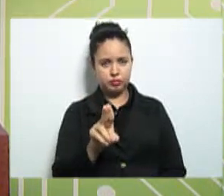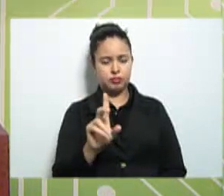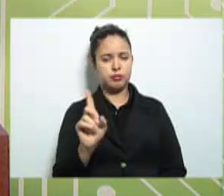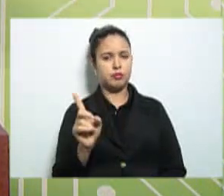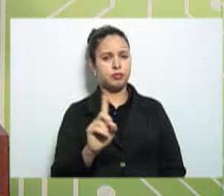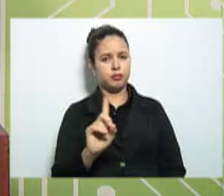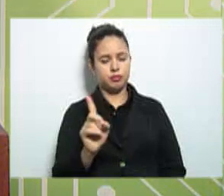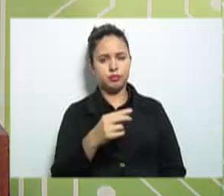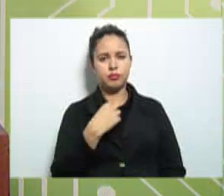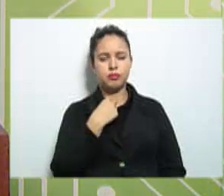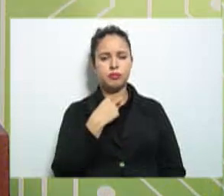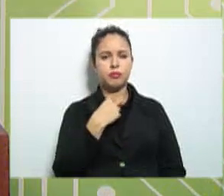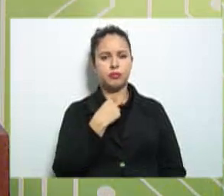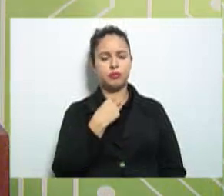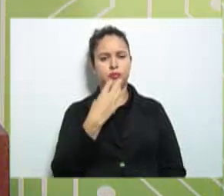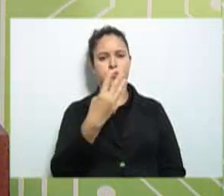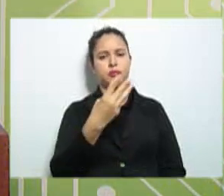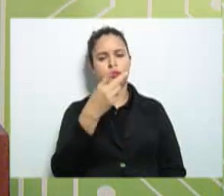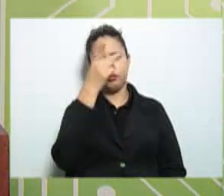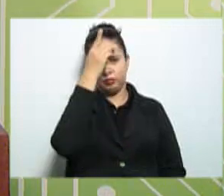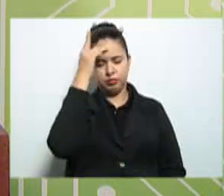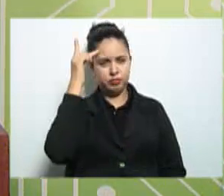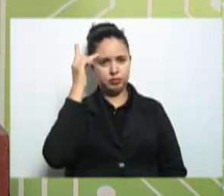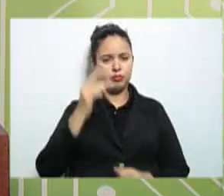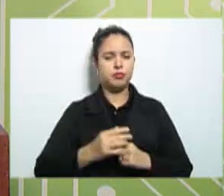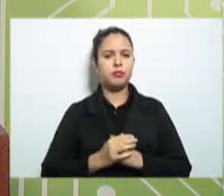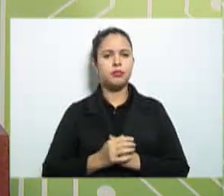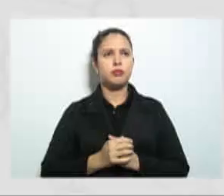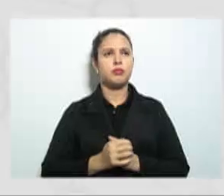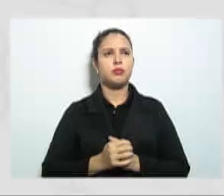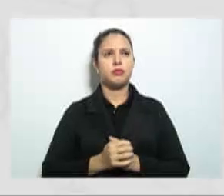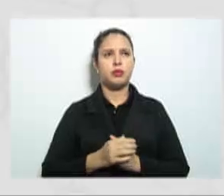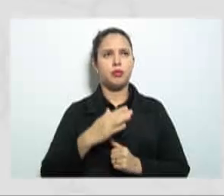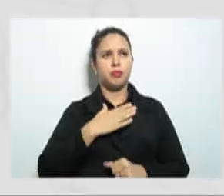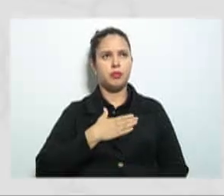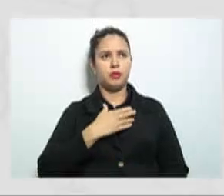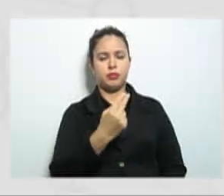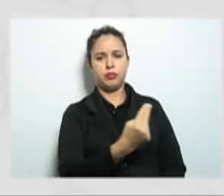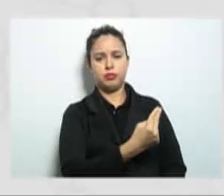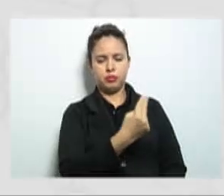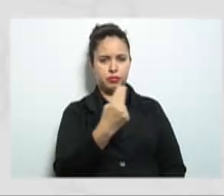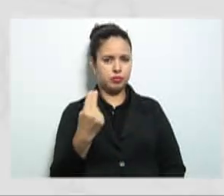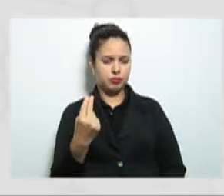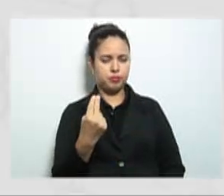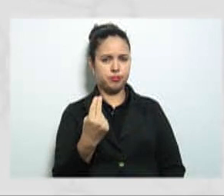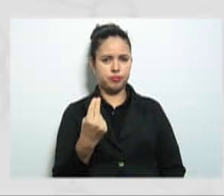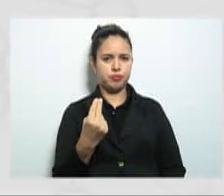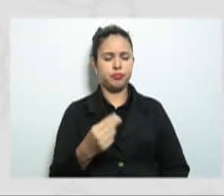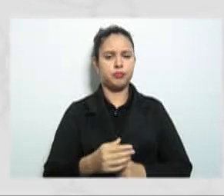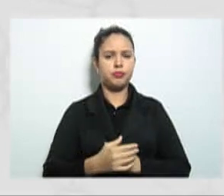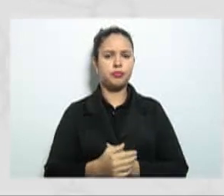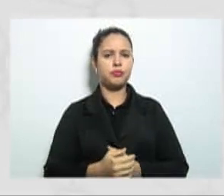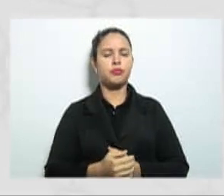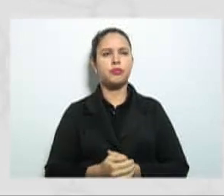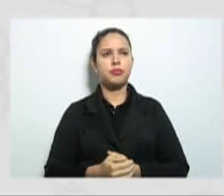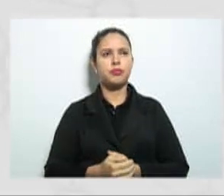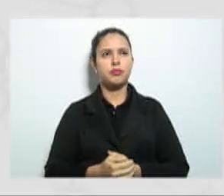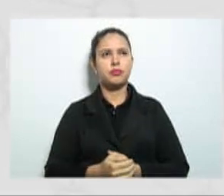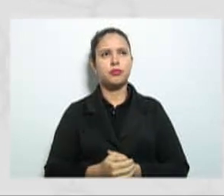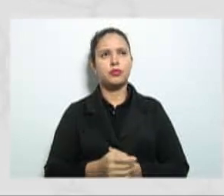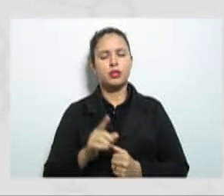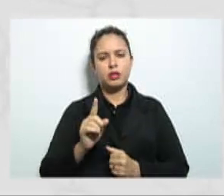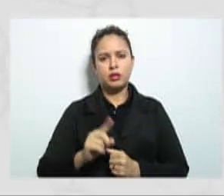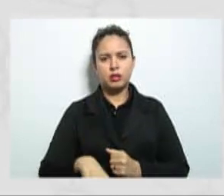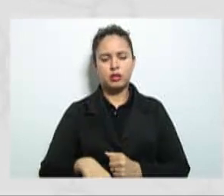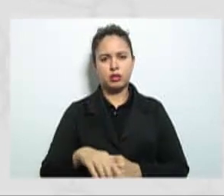estar em terceira pessoa. Então, eu vou começar com o meu nome. Primeiro, o endereçamento, para quem vai este requerimento? Para a senhora coordenadora